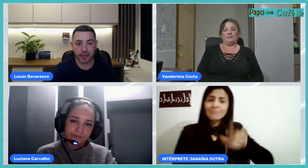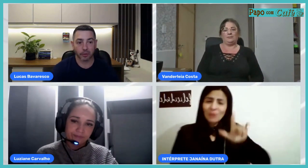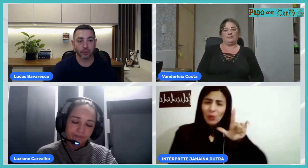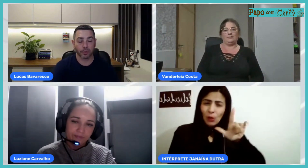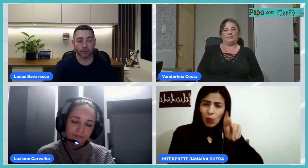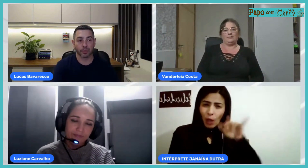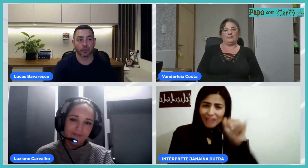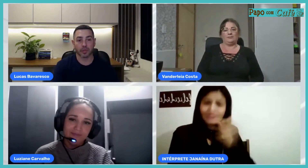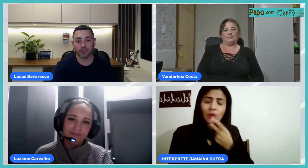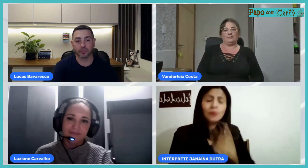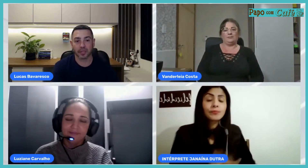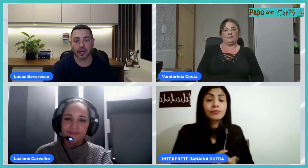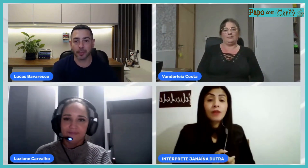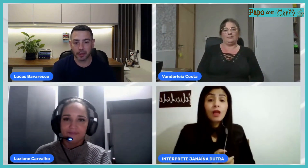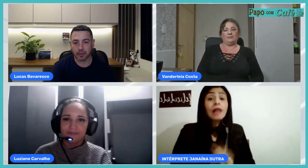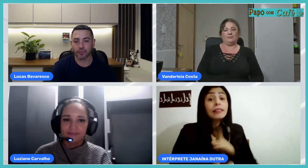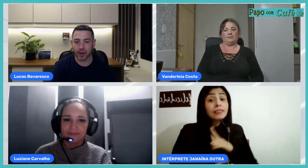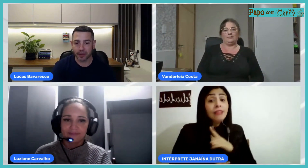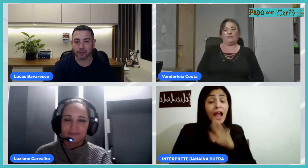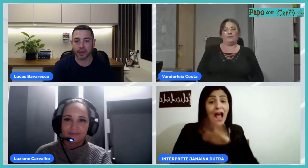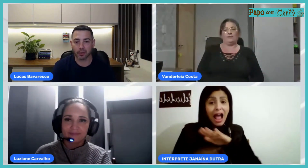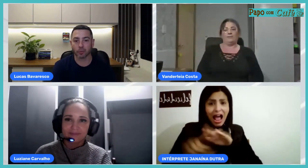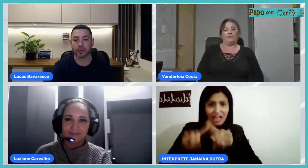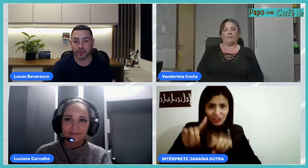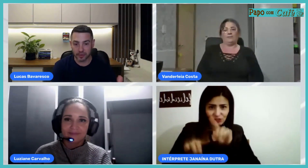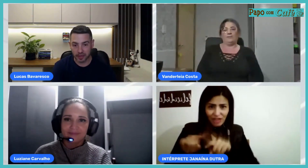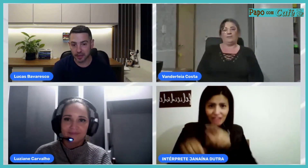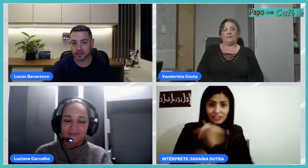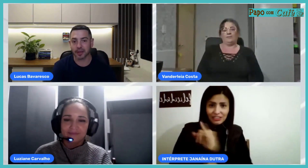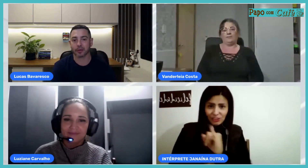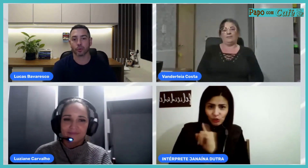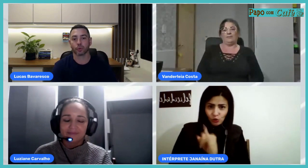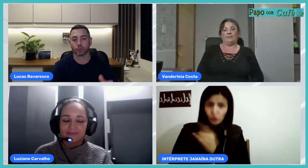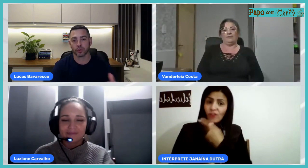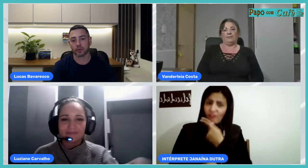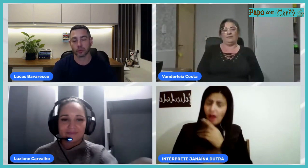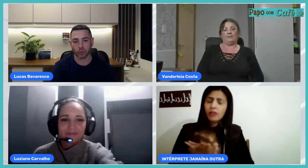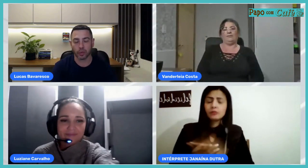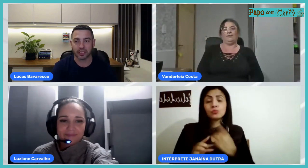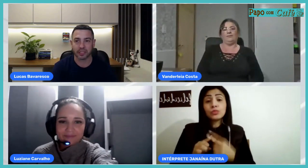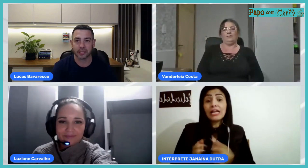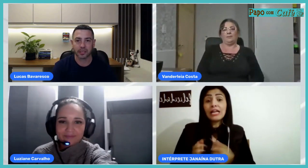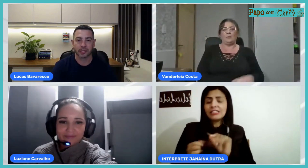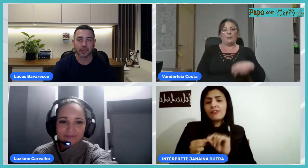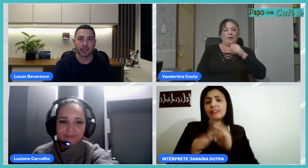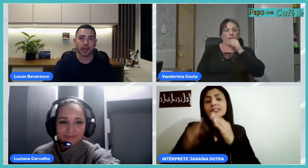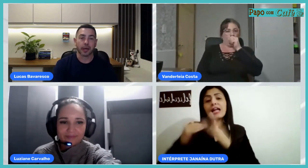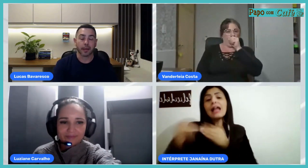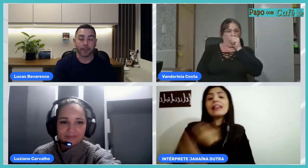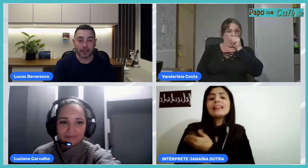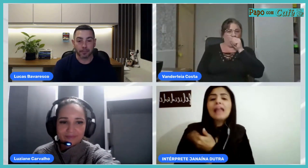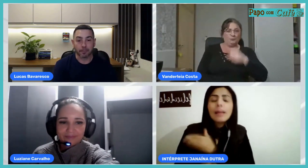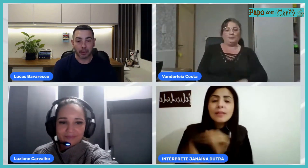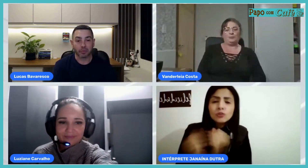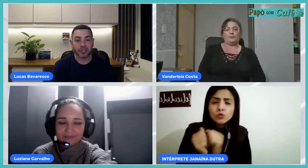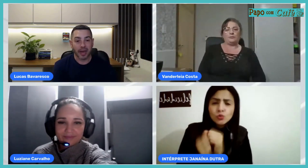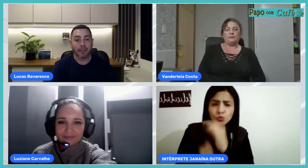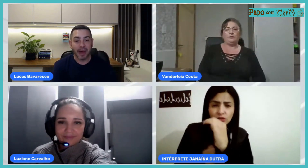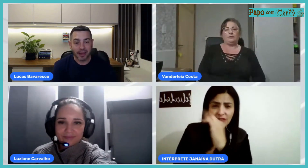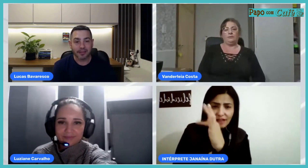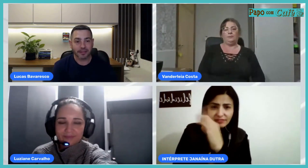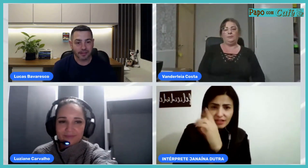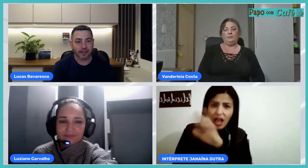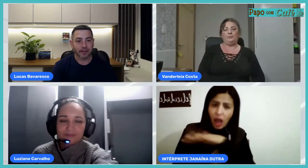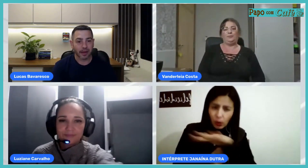e que eu, inclusive, nos treinamentos que faço, né, com os CFCs, né, junto com os instrutores, para